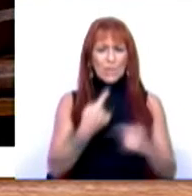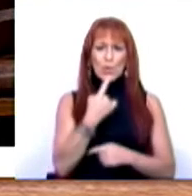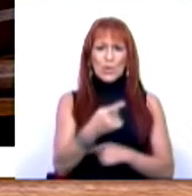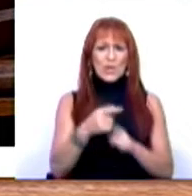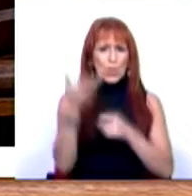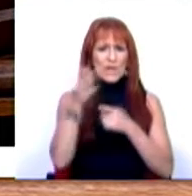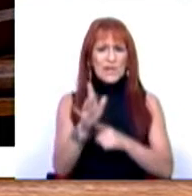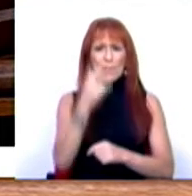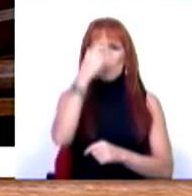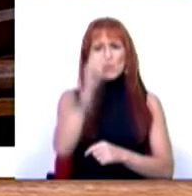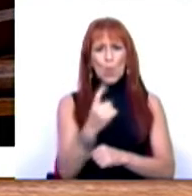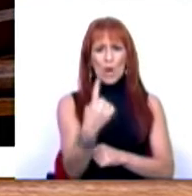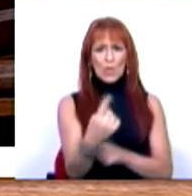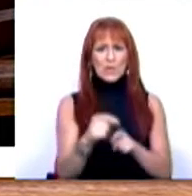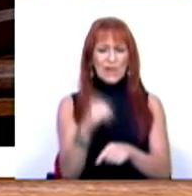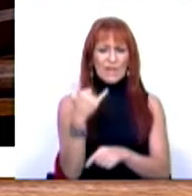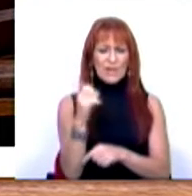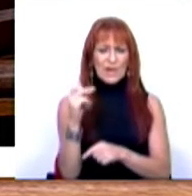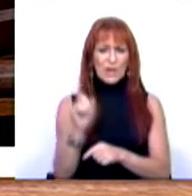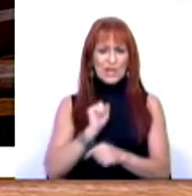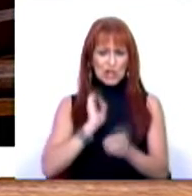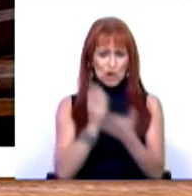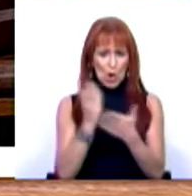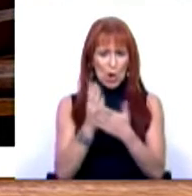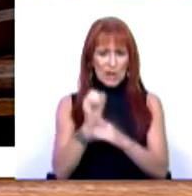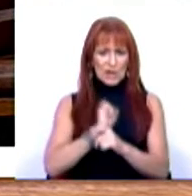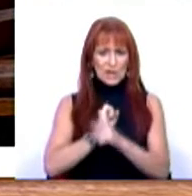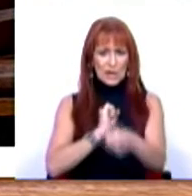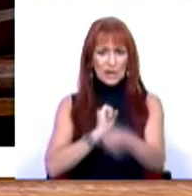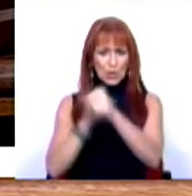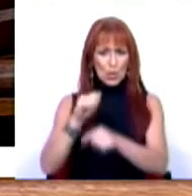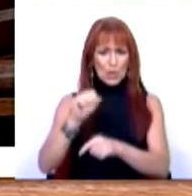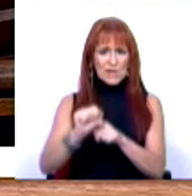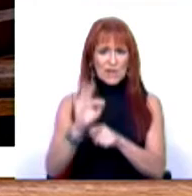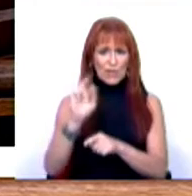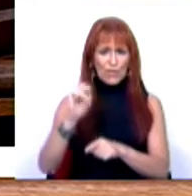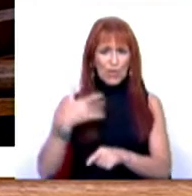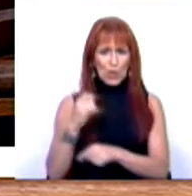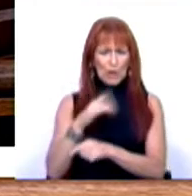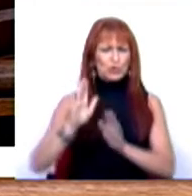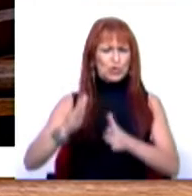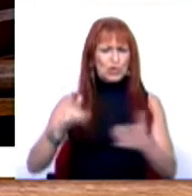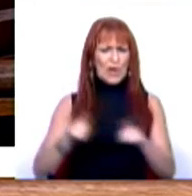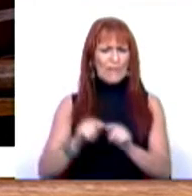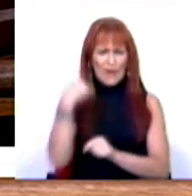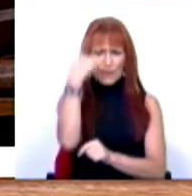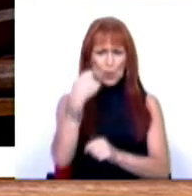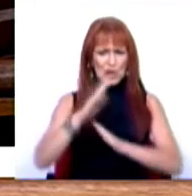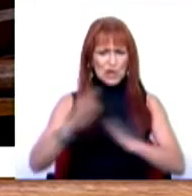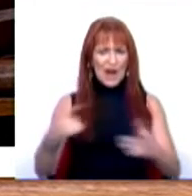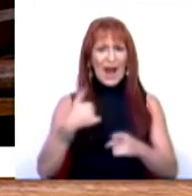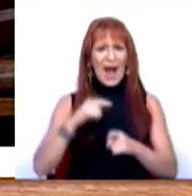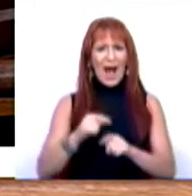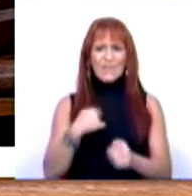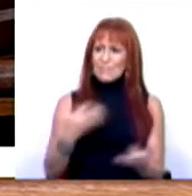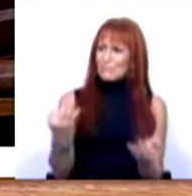mencionar um exemplo pessoal. Há 20 anos, na minha escola, em Silvares, no Conselho do Fundão, já havia esta figura. Pretendemos